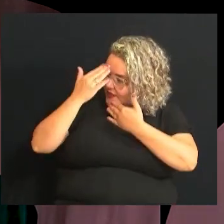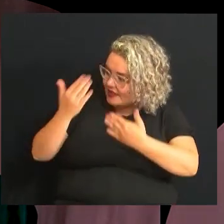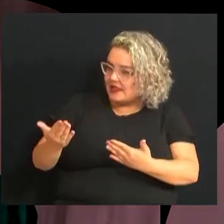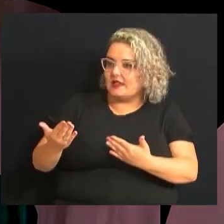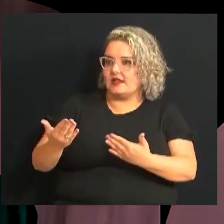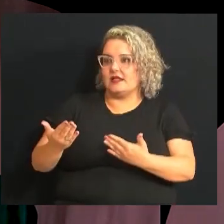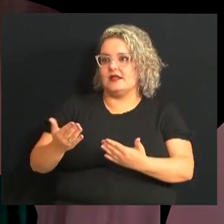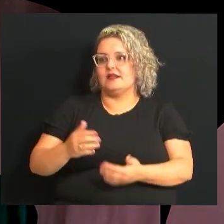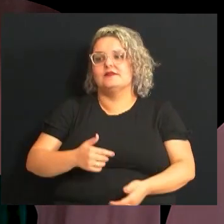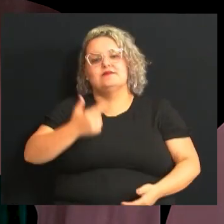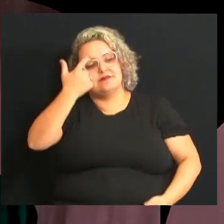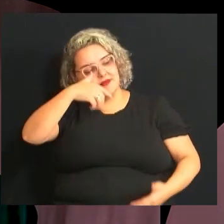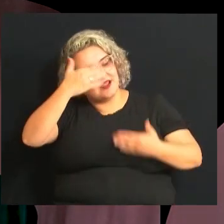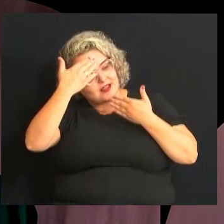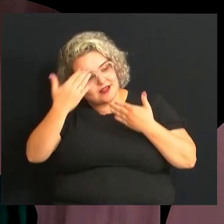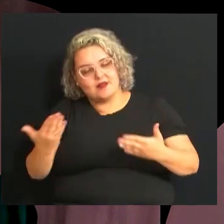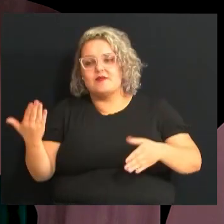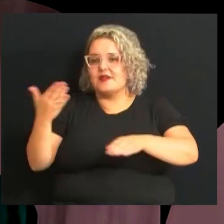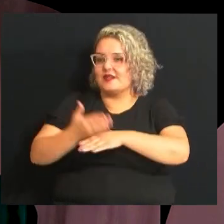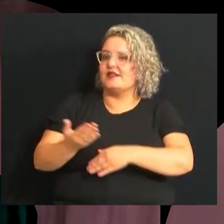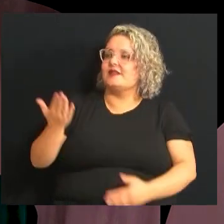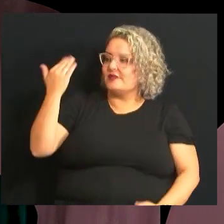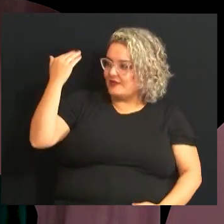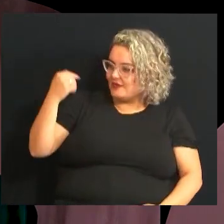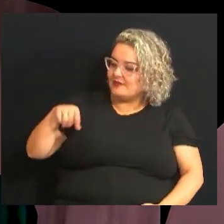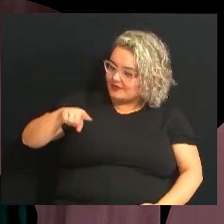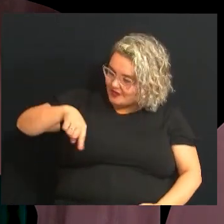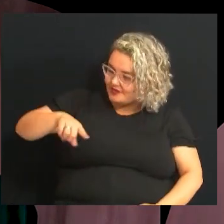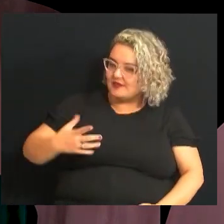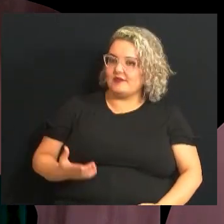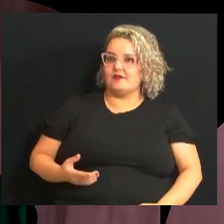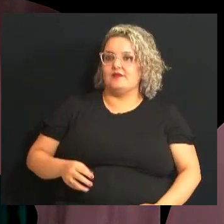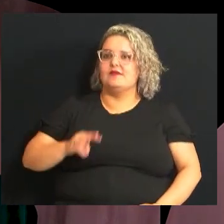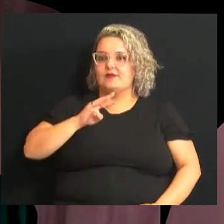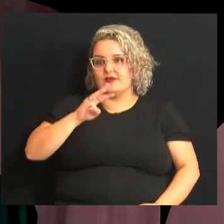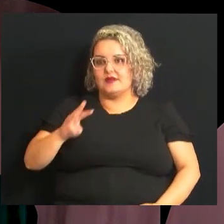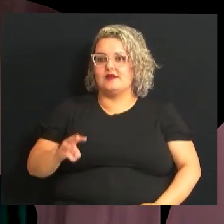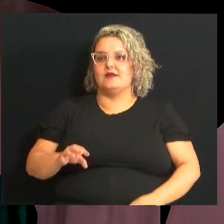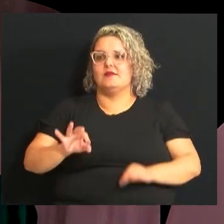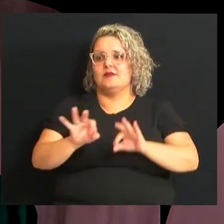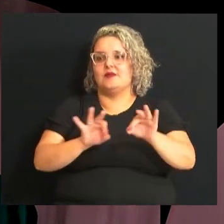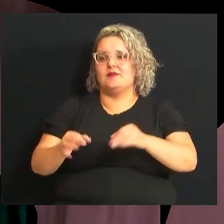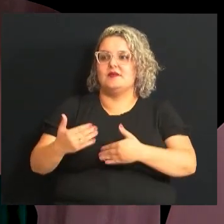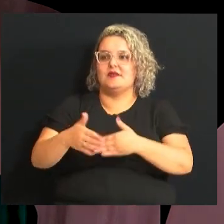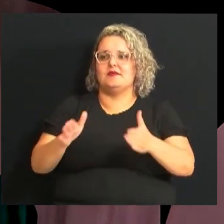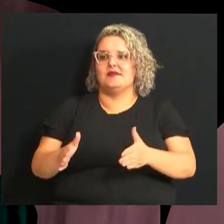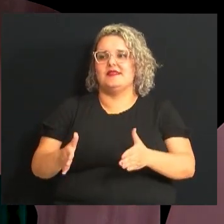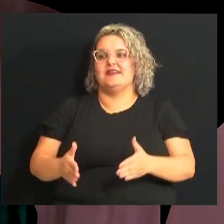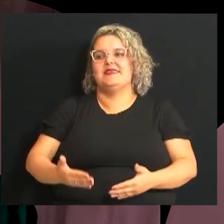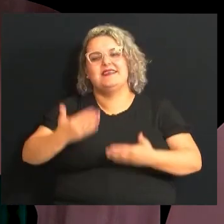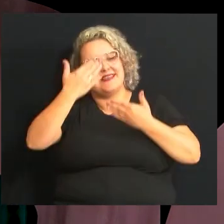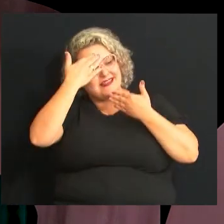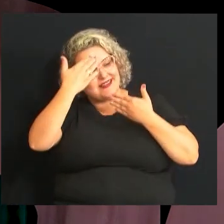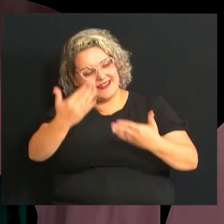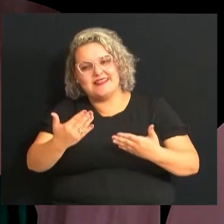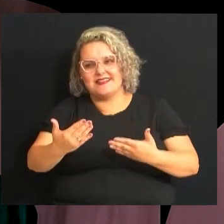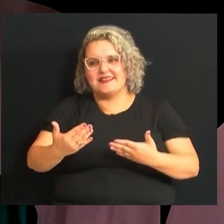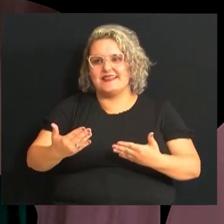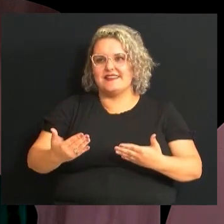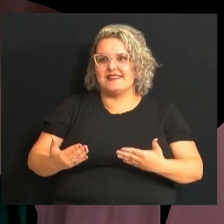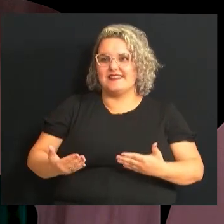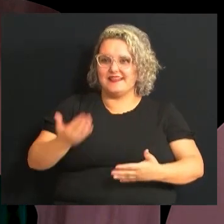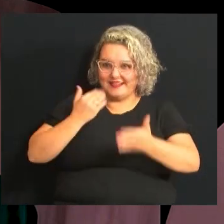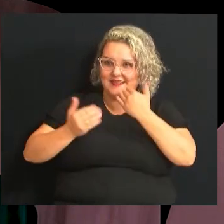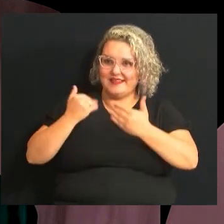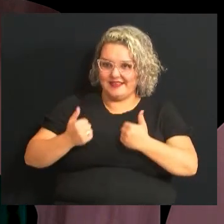Feito igual, é tudo perfeito. Que legal. Saulo, obrigada por Eu que ter participado aqui agradeço. com a gente. Sucesso para vocês. Vou entrar depois